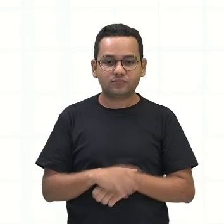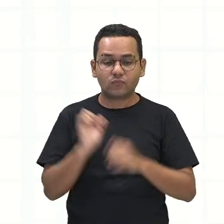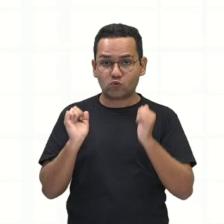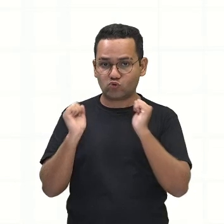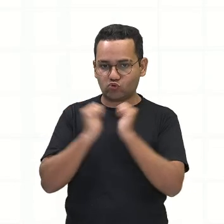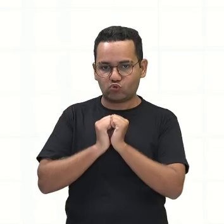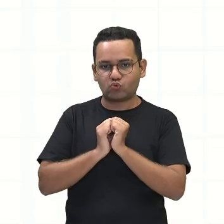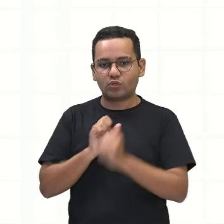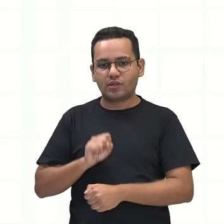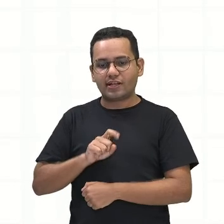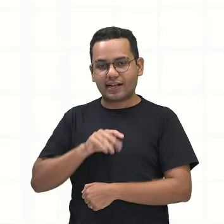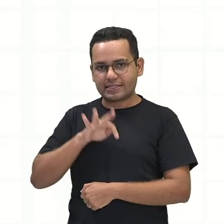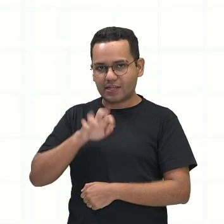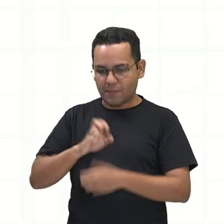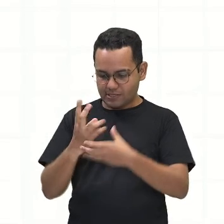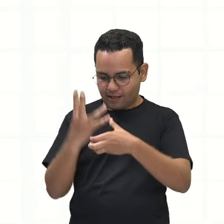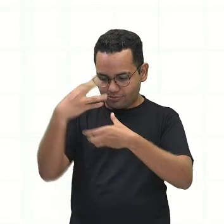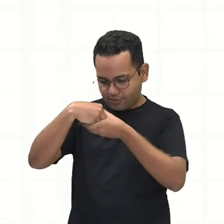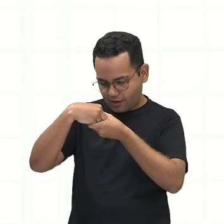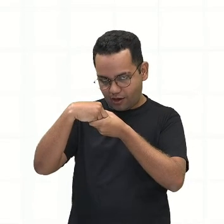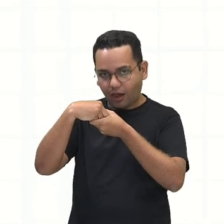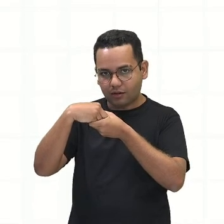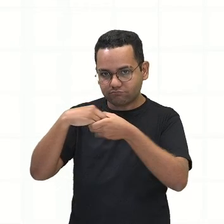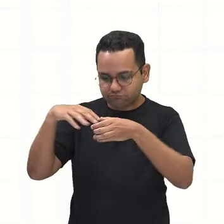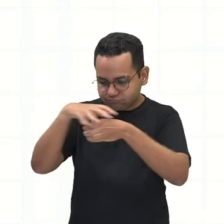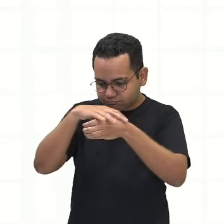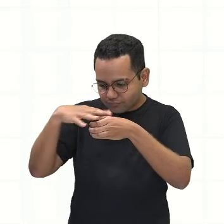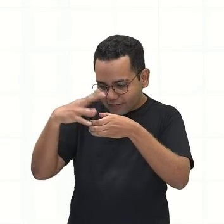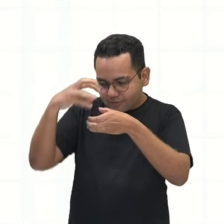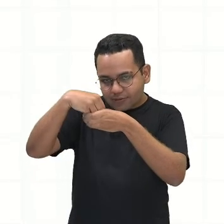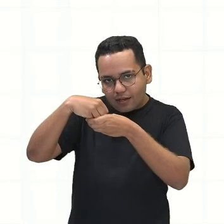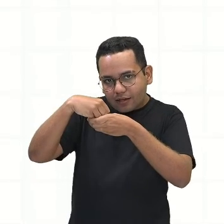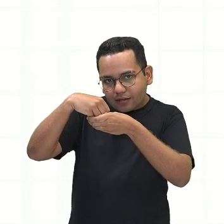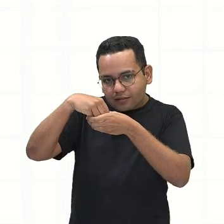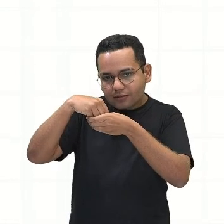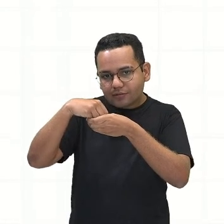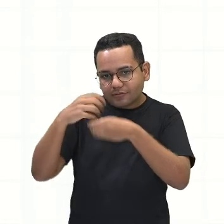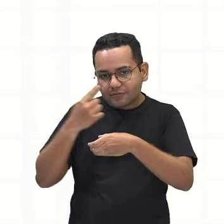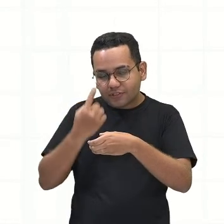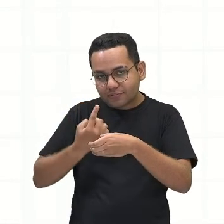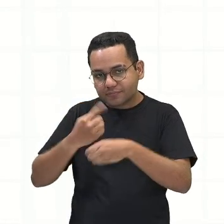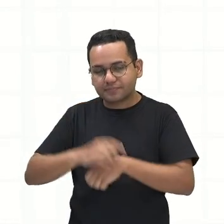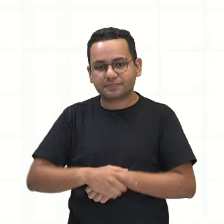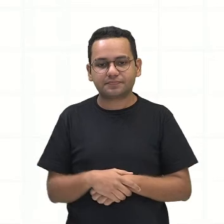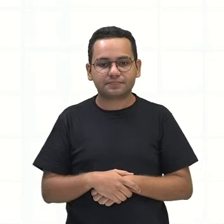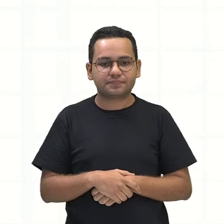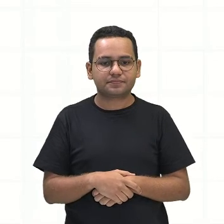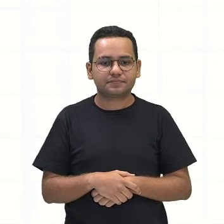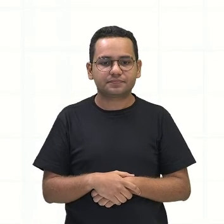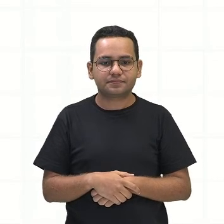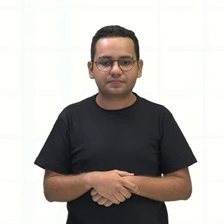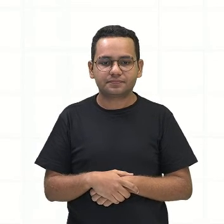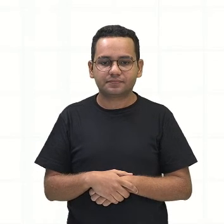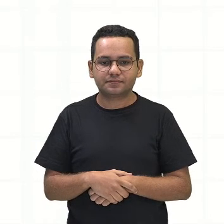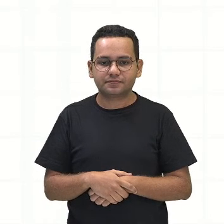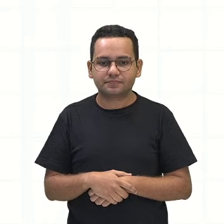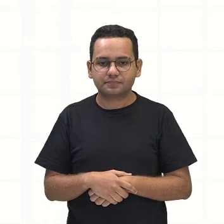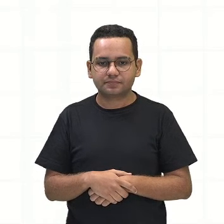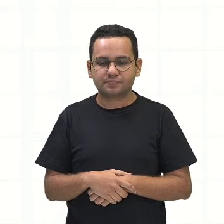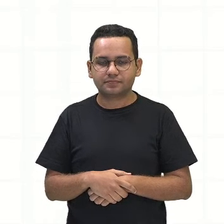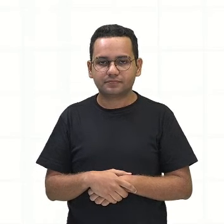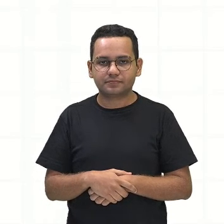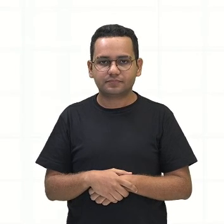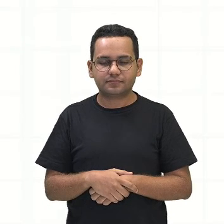semente no seu interior, lá, e nós estamos aqui vendo um destaque da semente. Essa